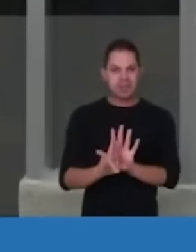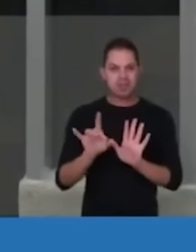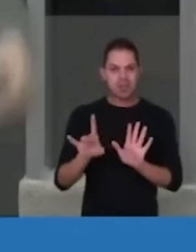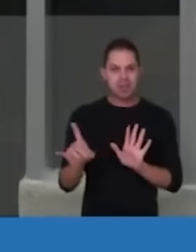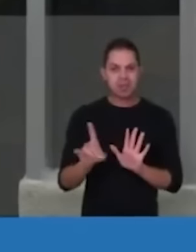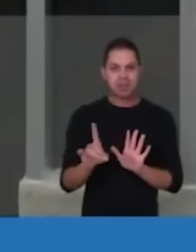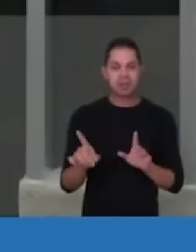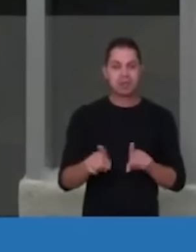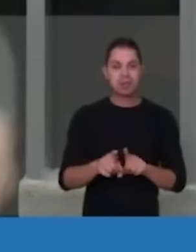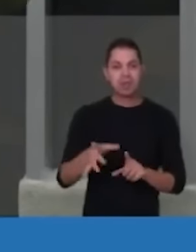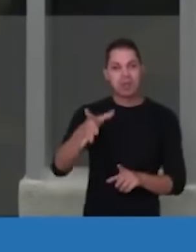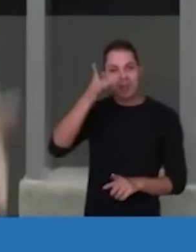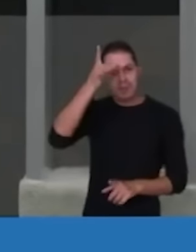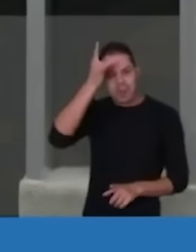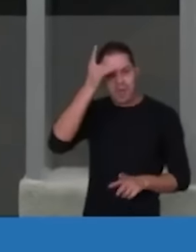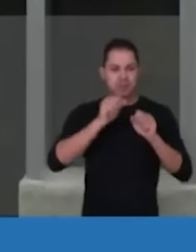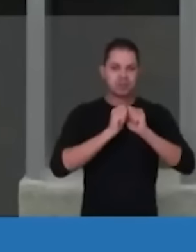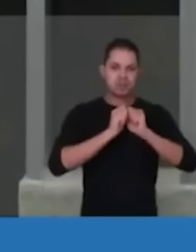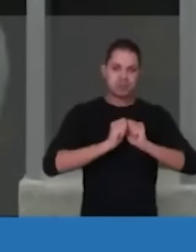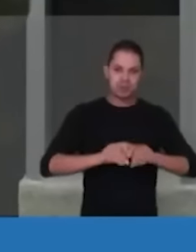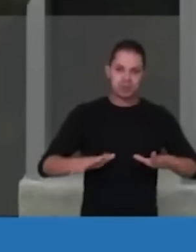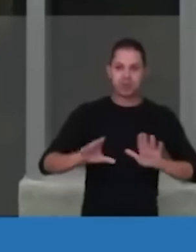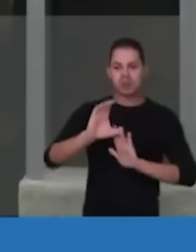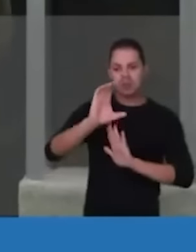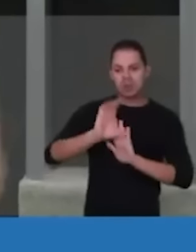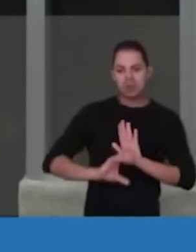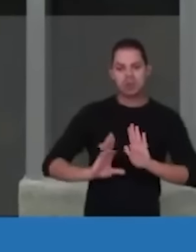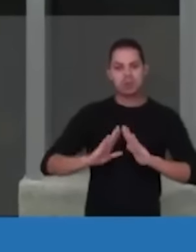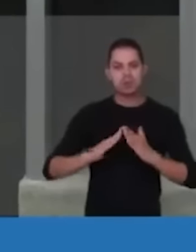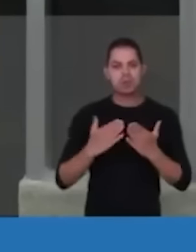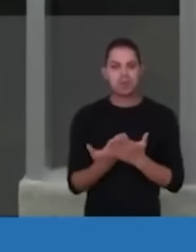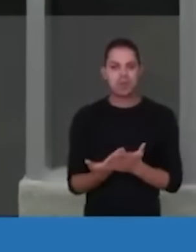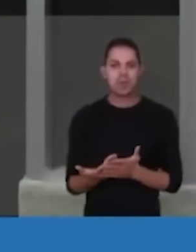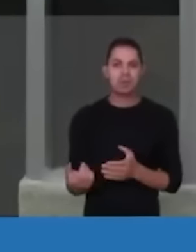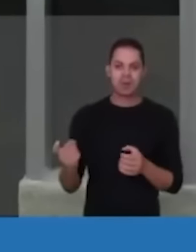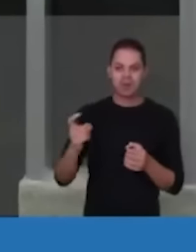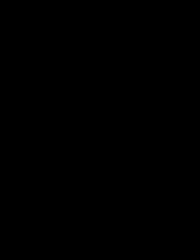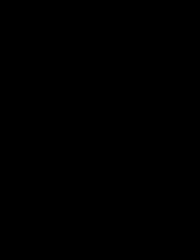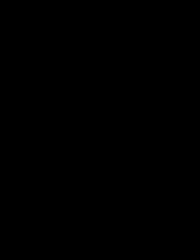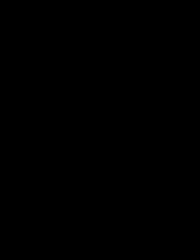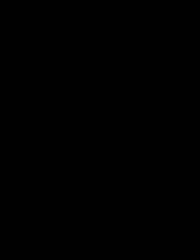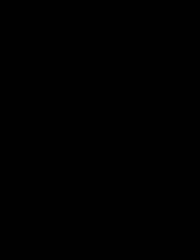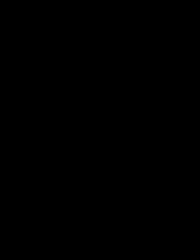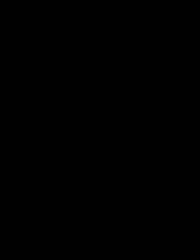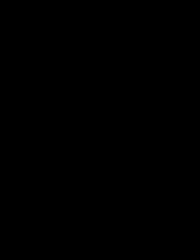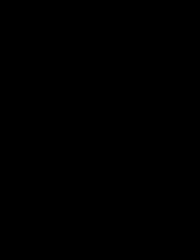museus de memória divulgação currículo escolar para que nunca mais aconteça Obrigada